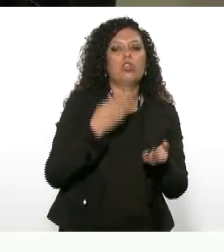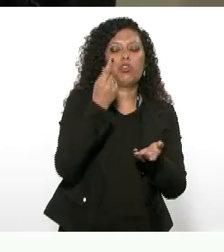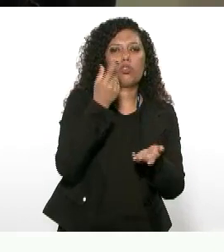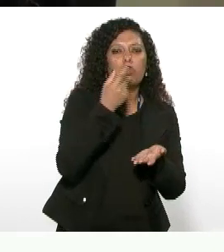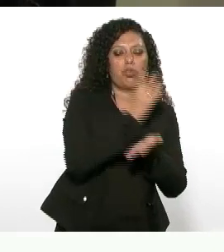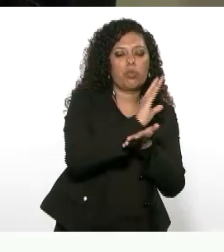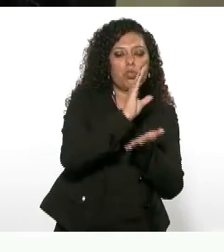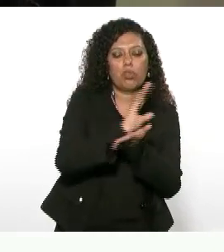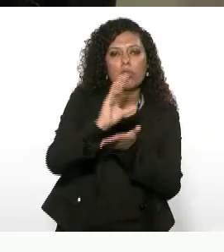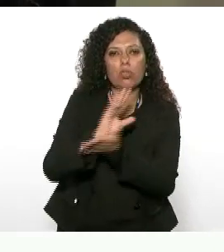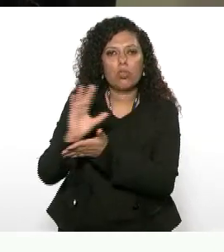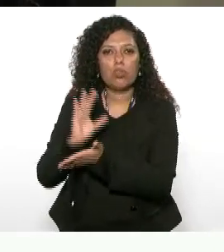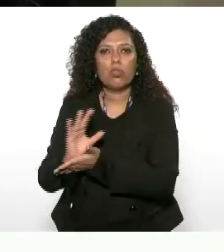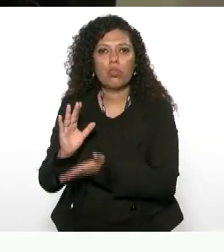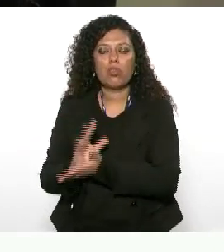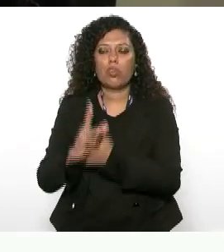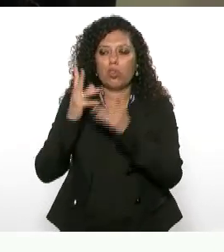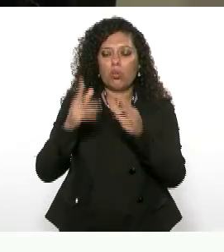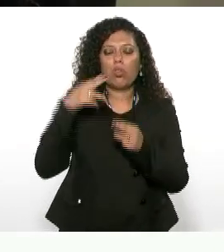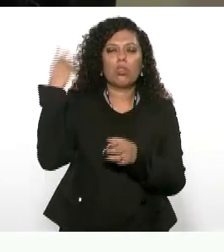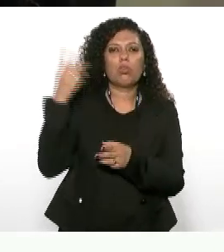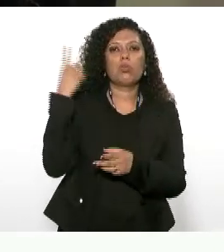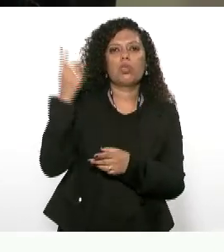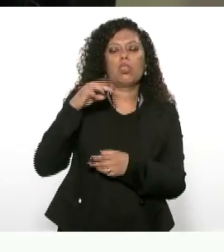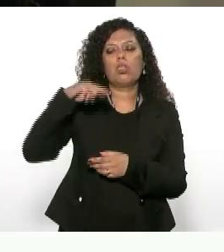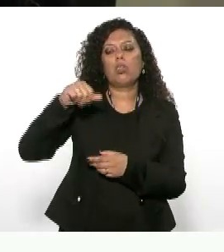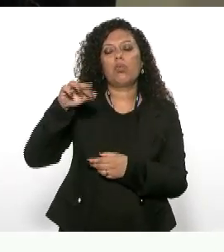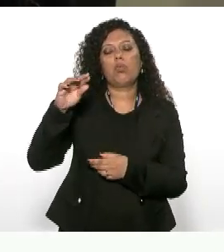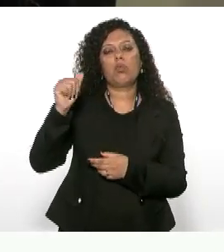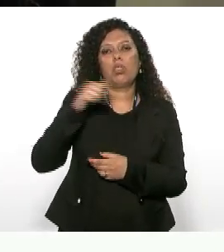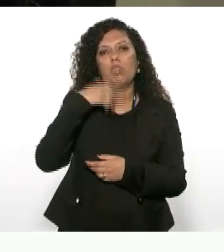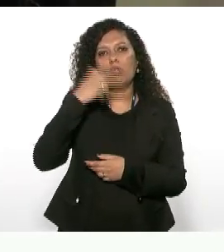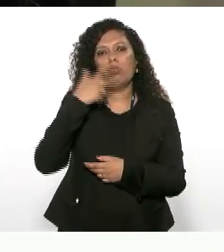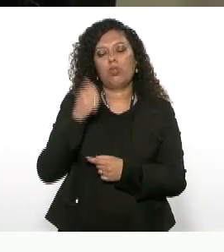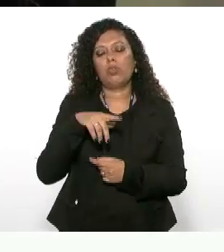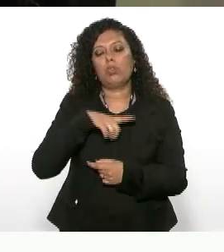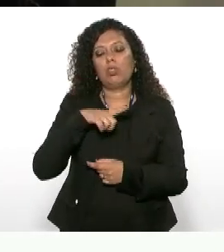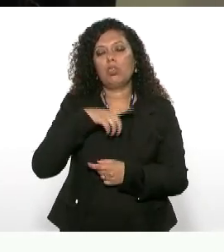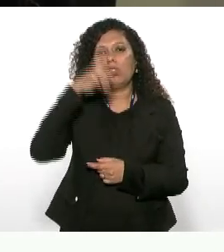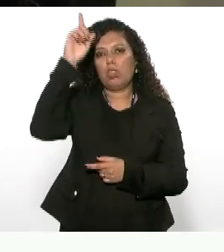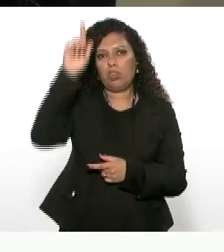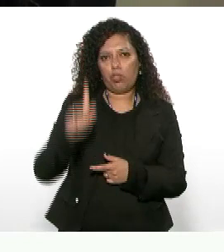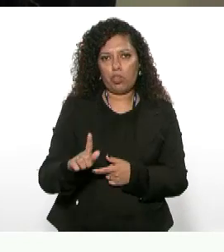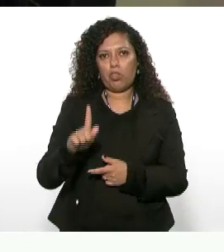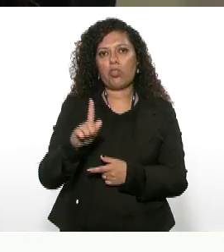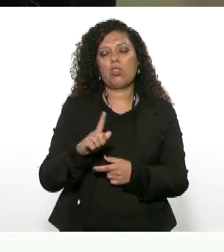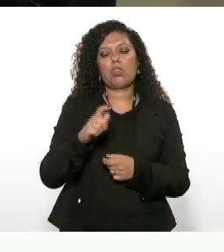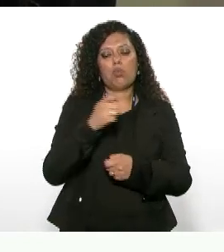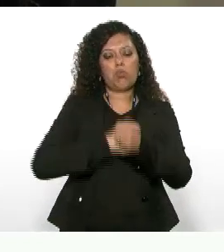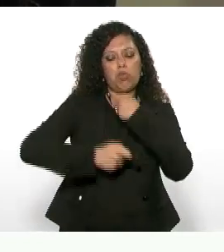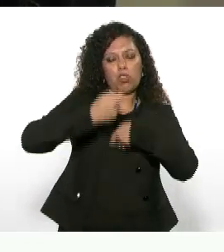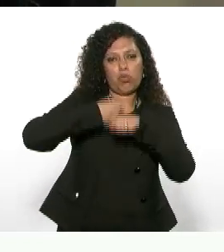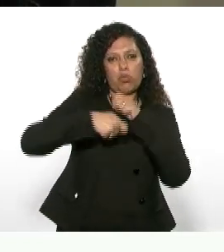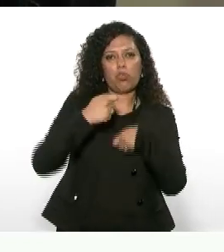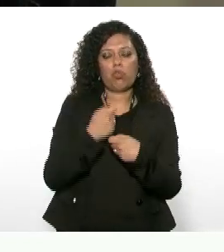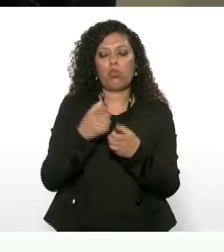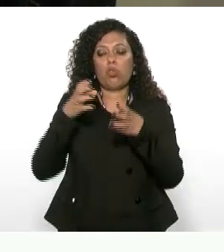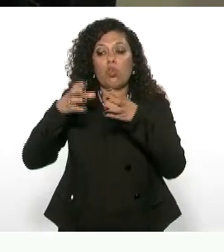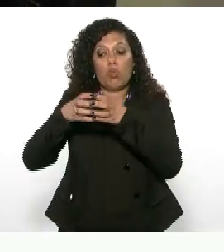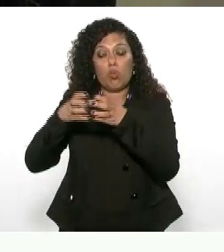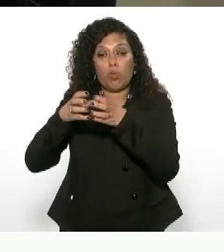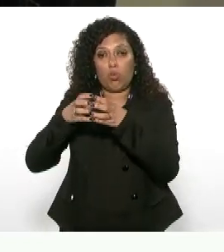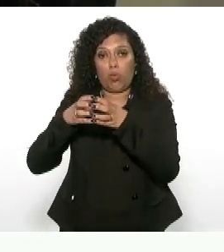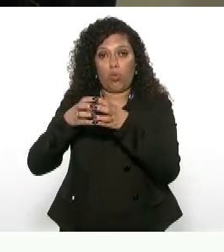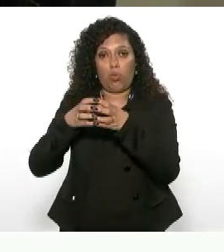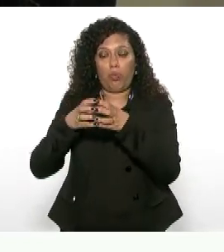como a senhora deputada colocou. Existe dentro da diretoria de administração uma coordenadoria